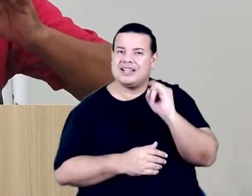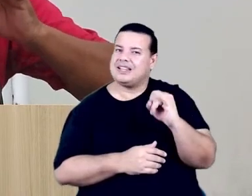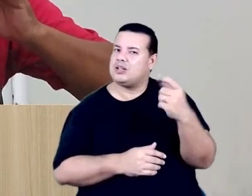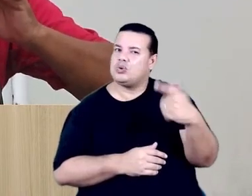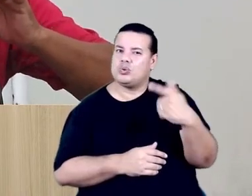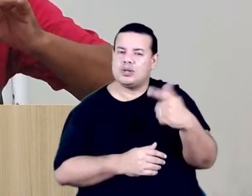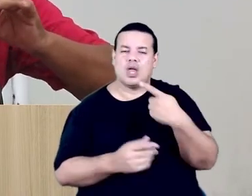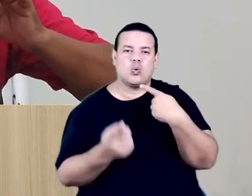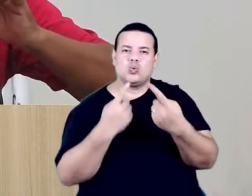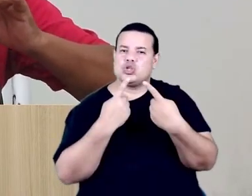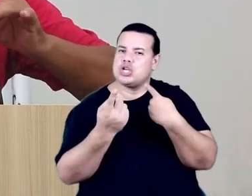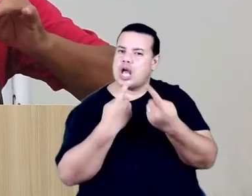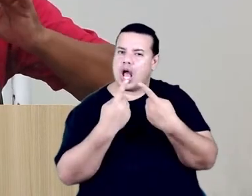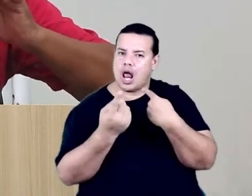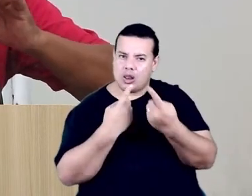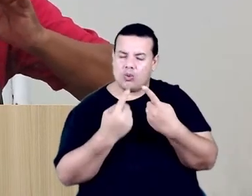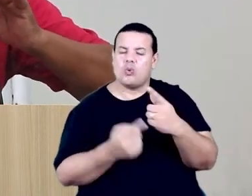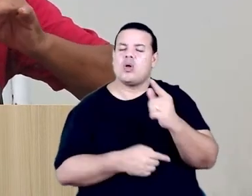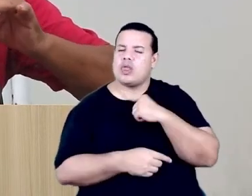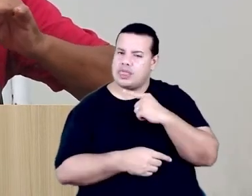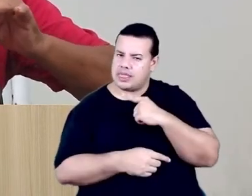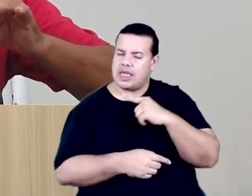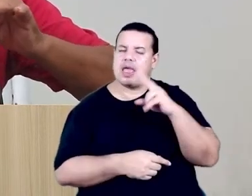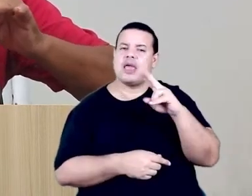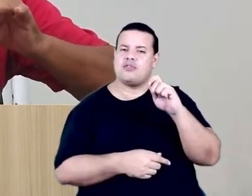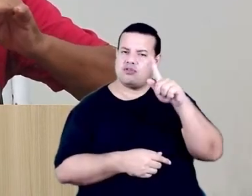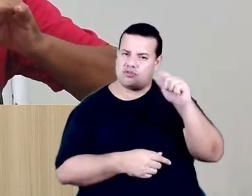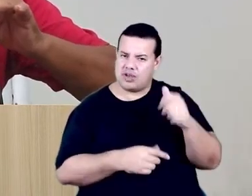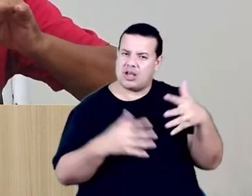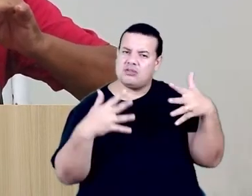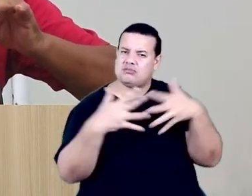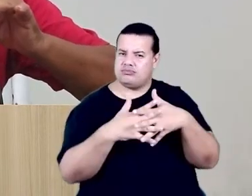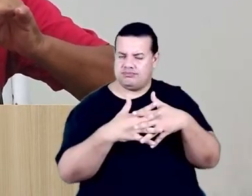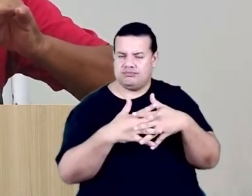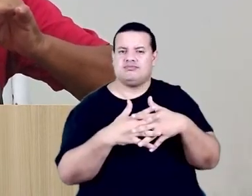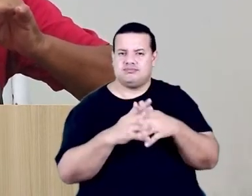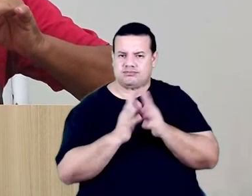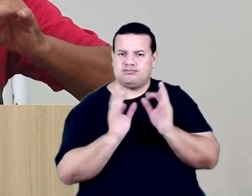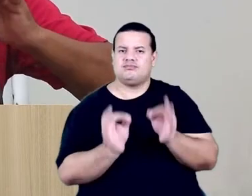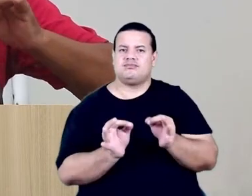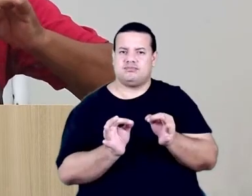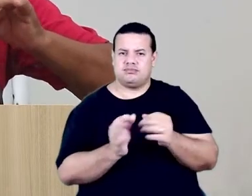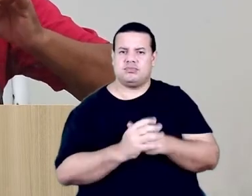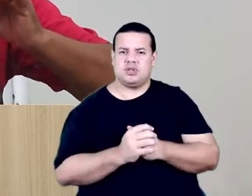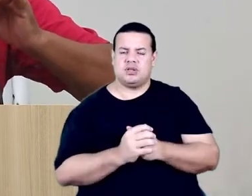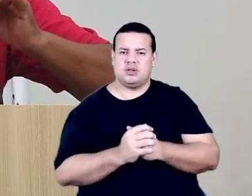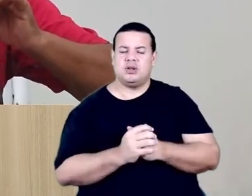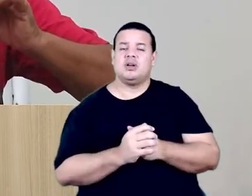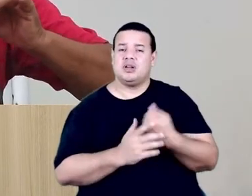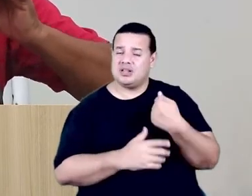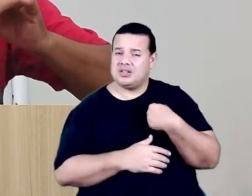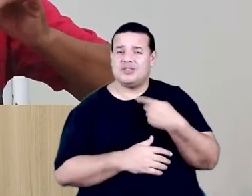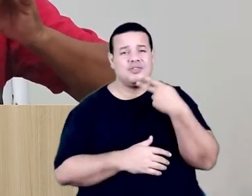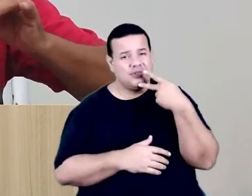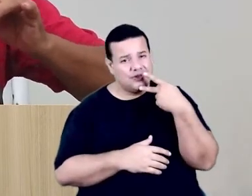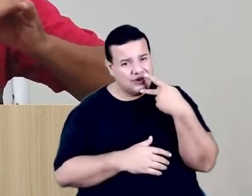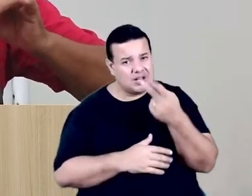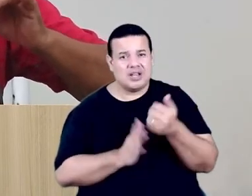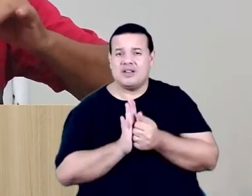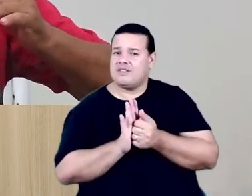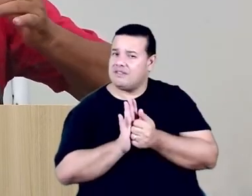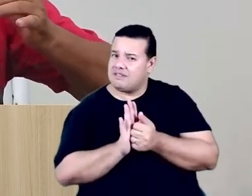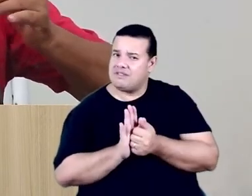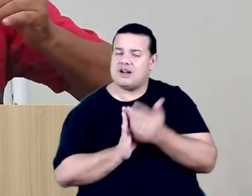diálogo surge vaga para conflito isso repeti várias vezes hoje até o juiz